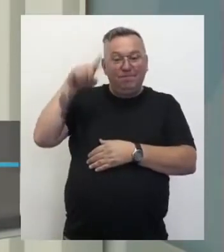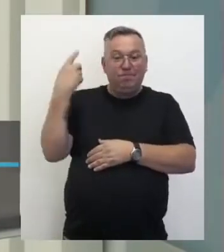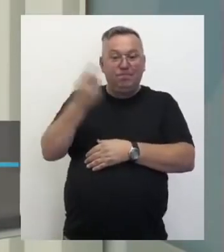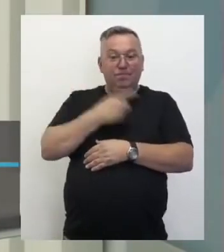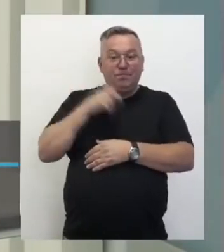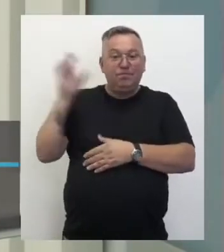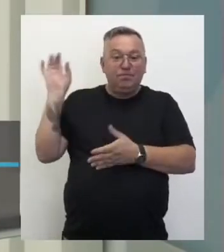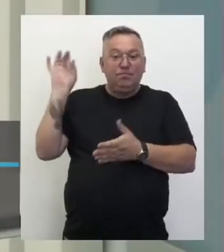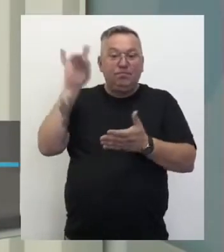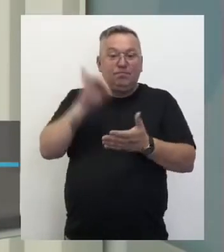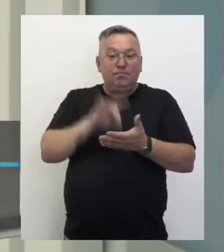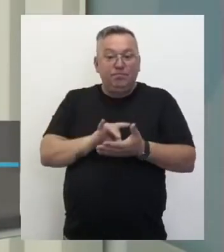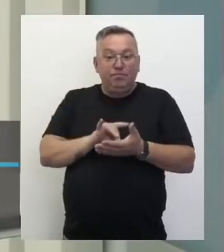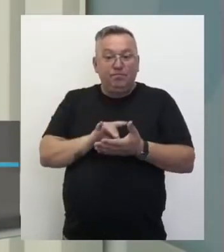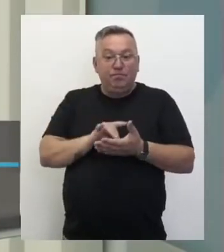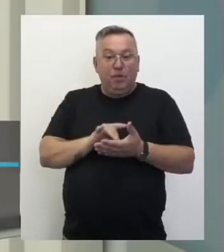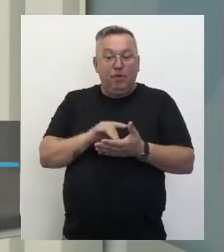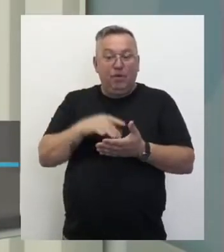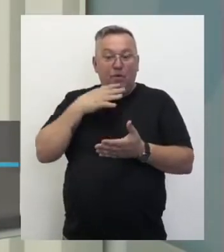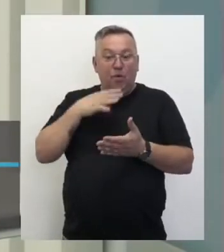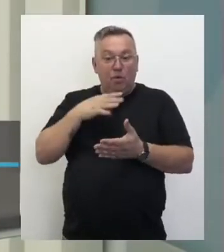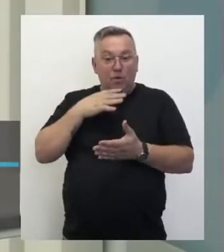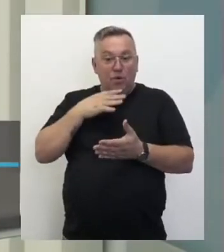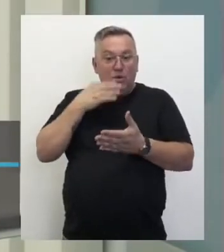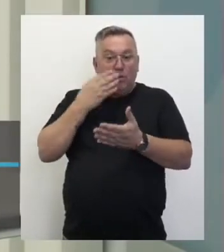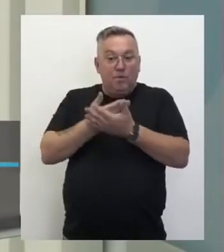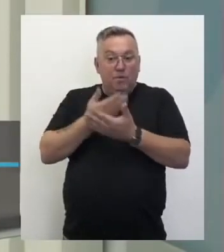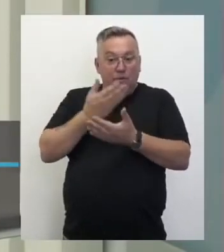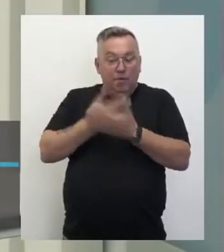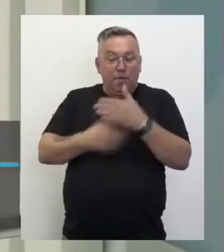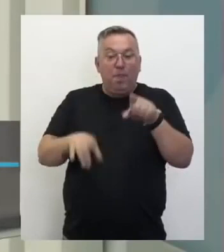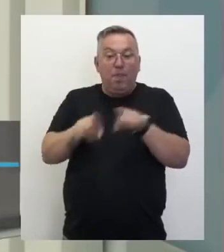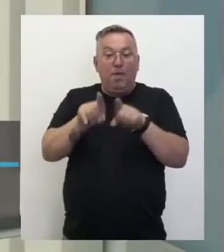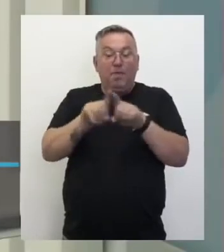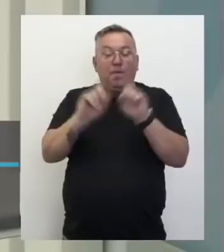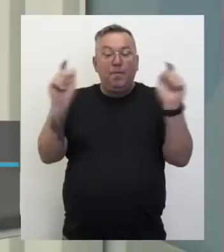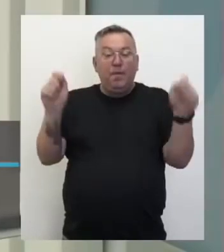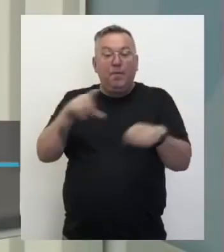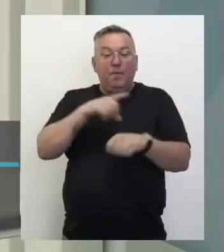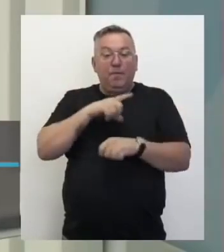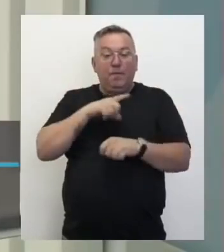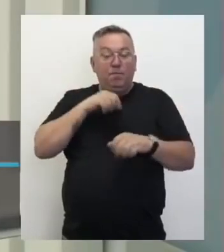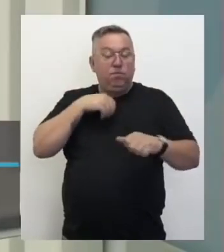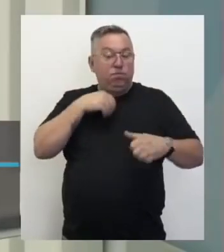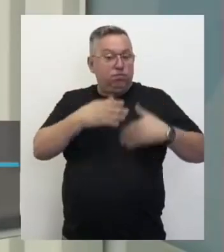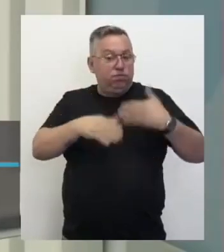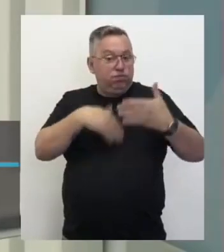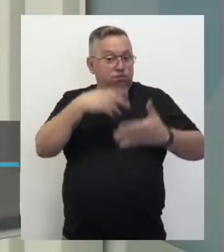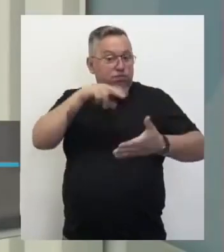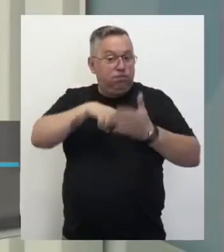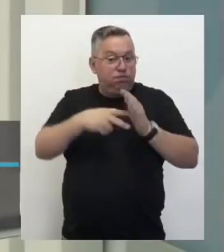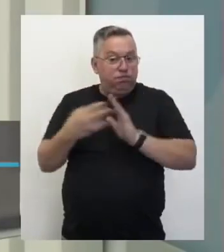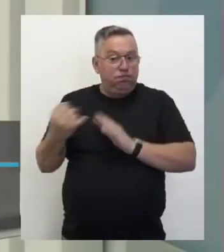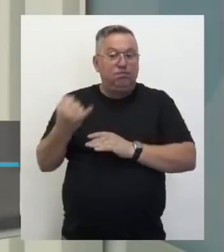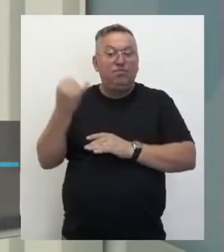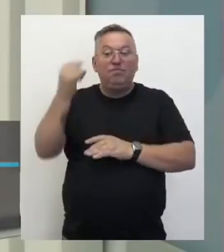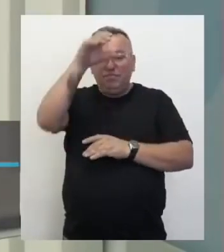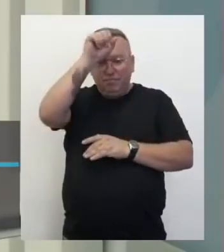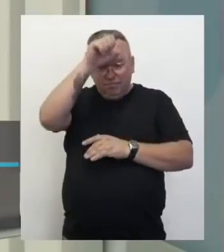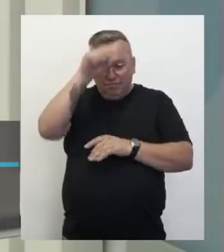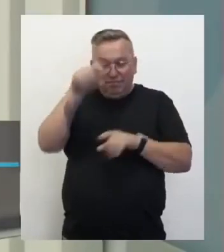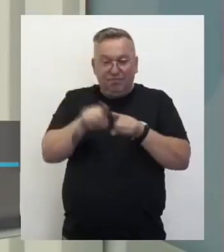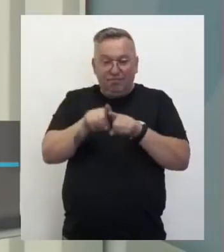gente realmente aprofunde os nossos estudos, para que vocês tenham um percurso significativo de